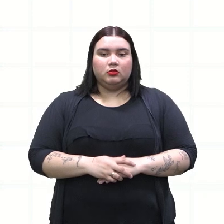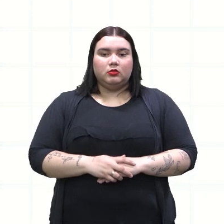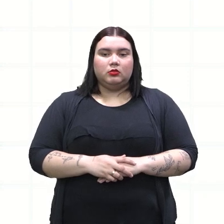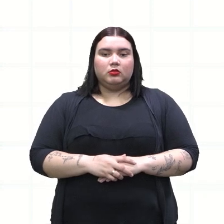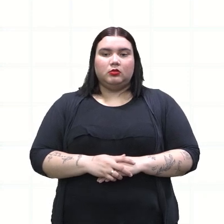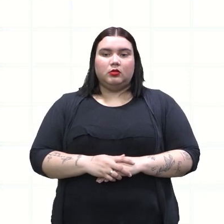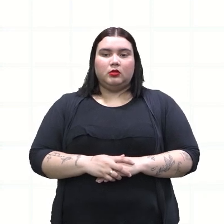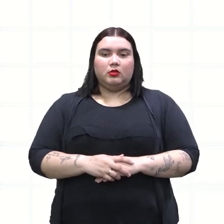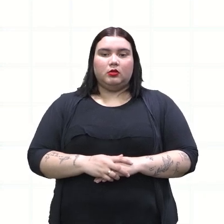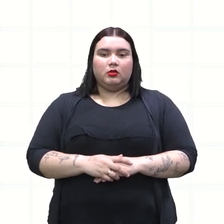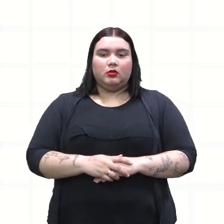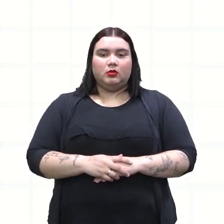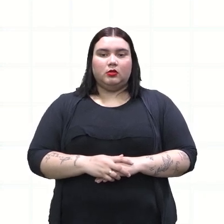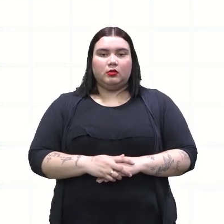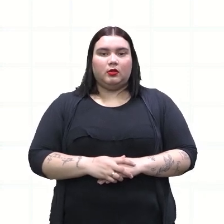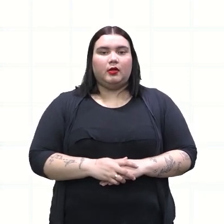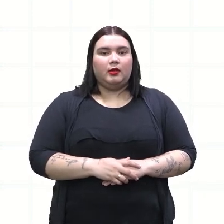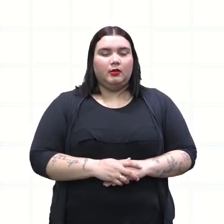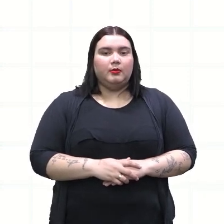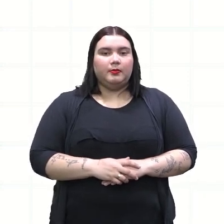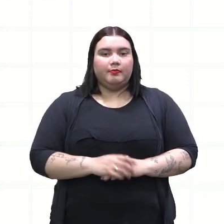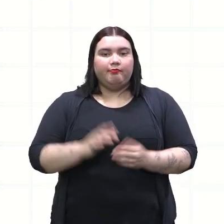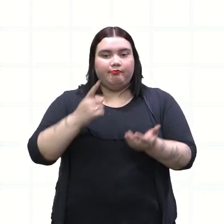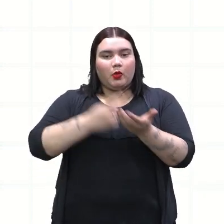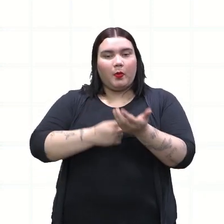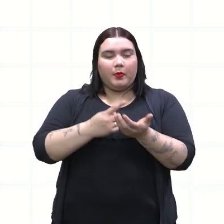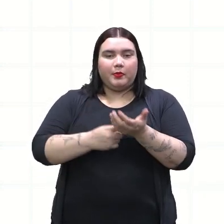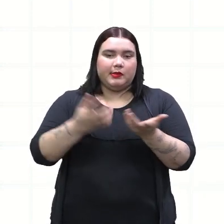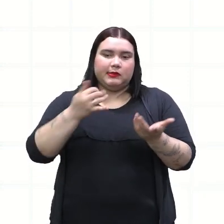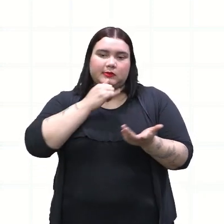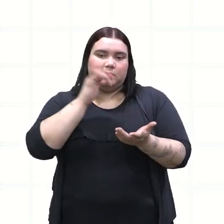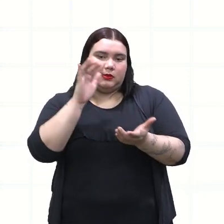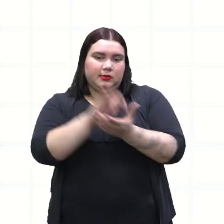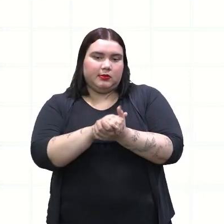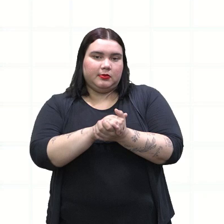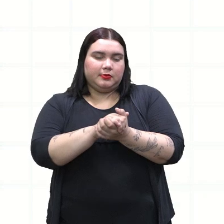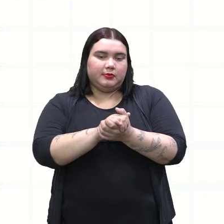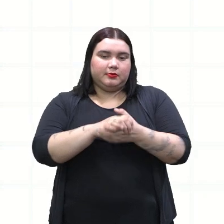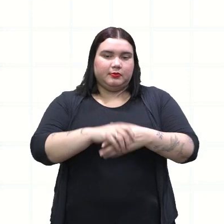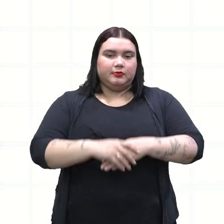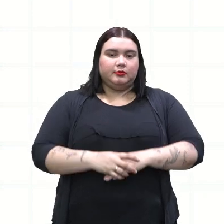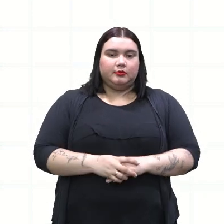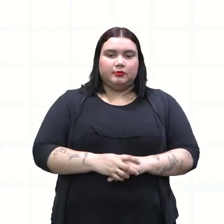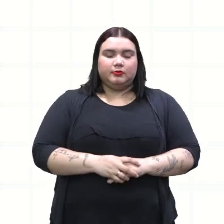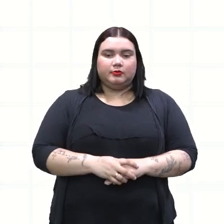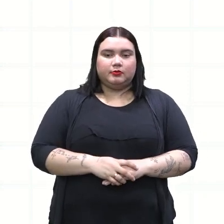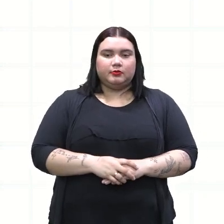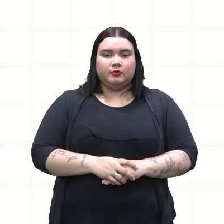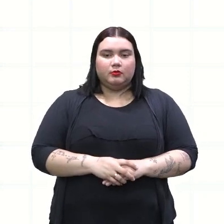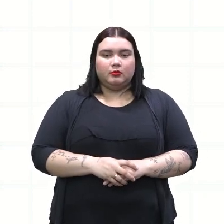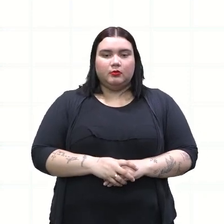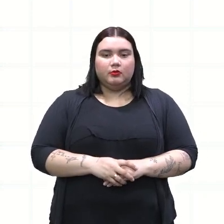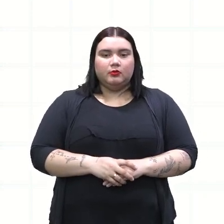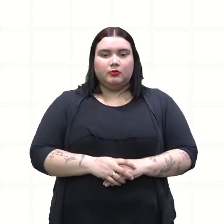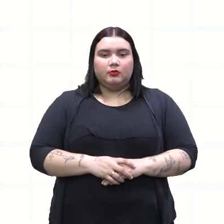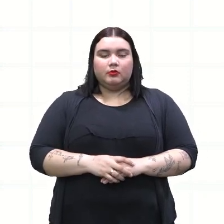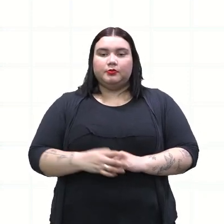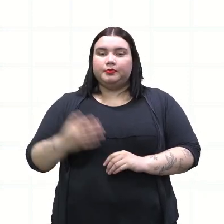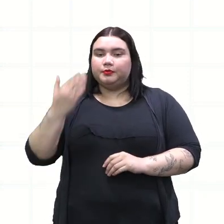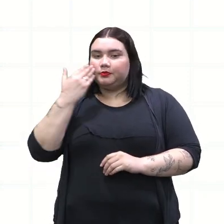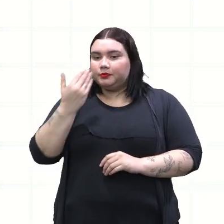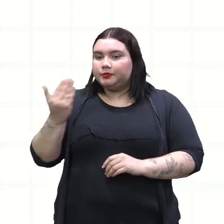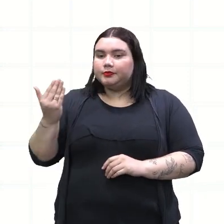Se comprometer, fazer um compromisso, né? De se casar, certo? Will get engaged to